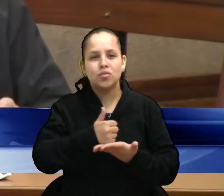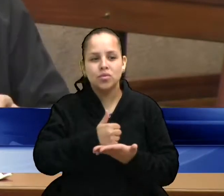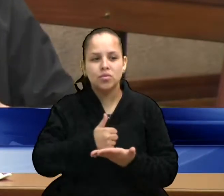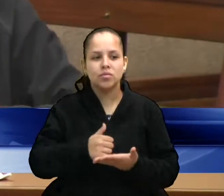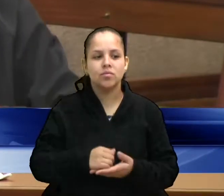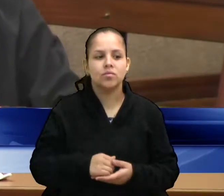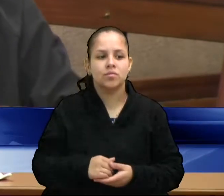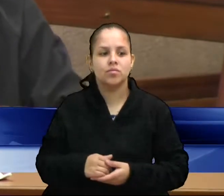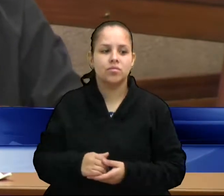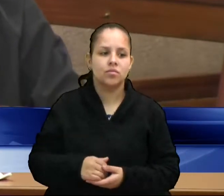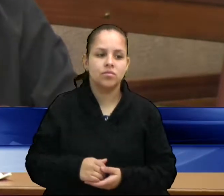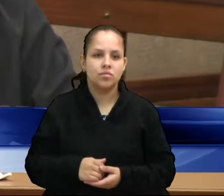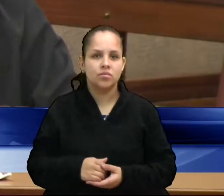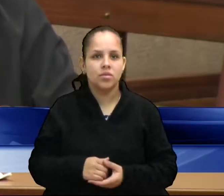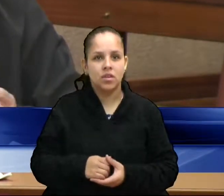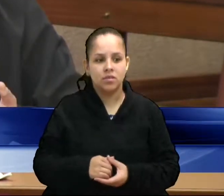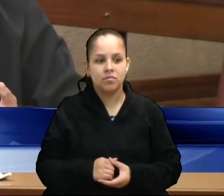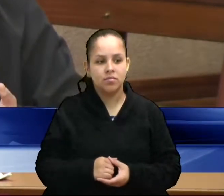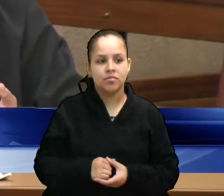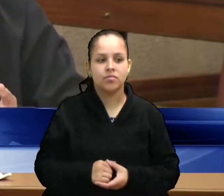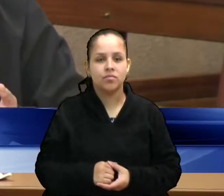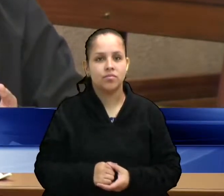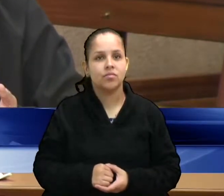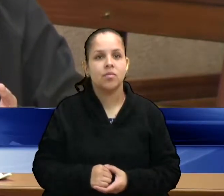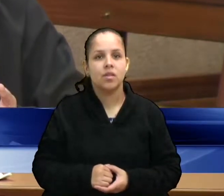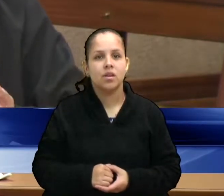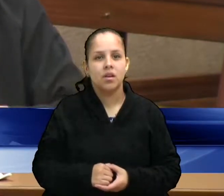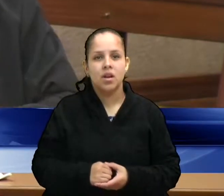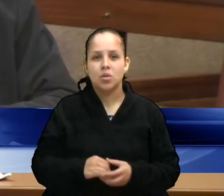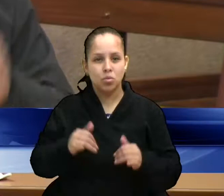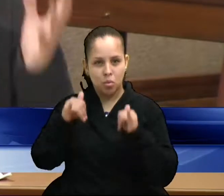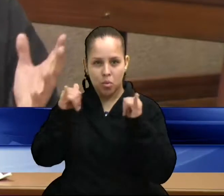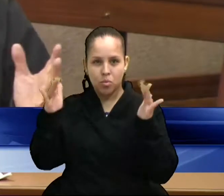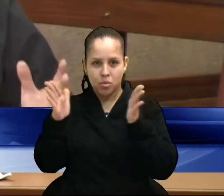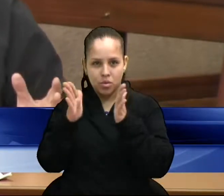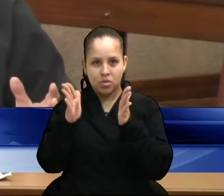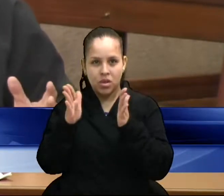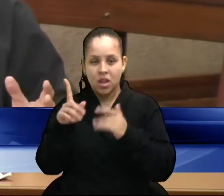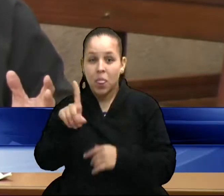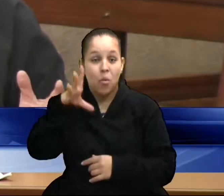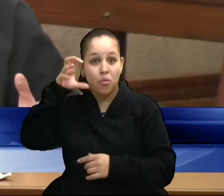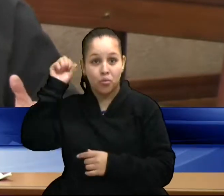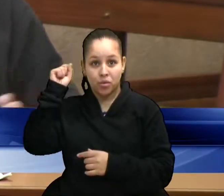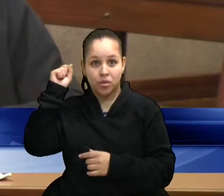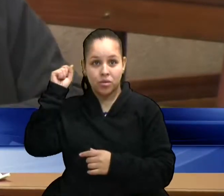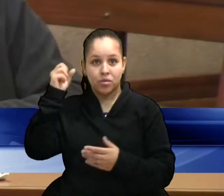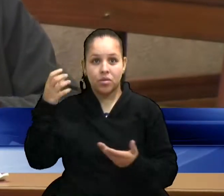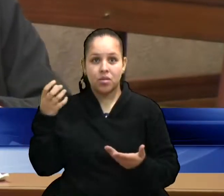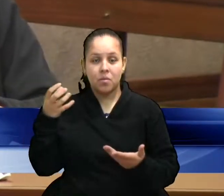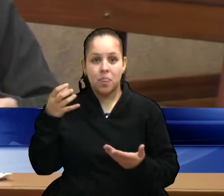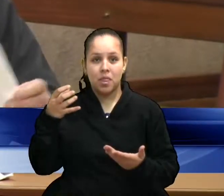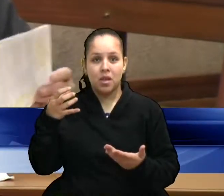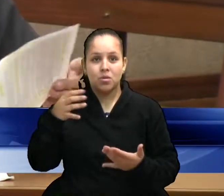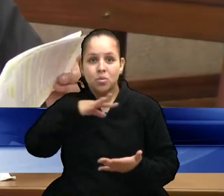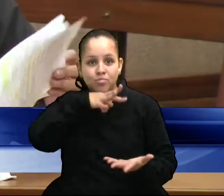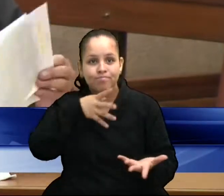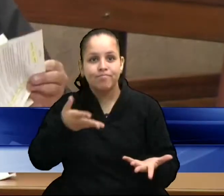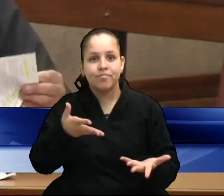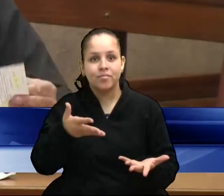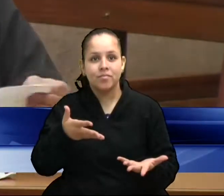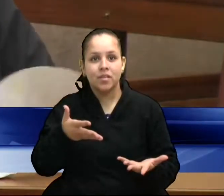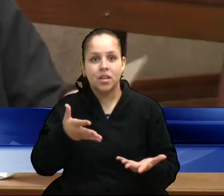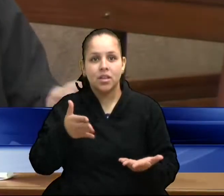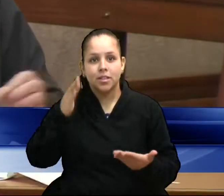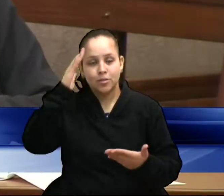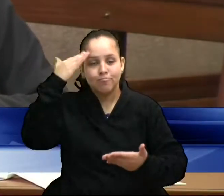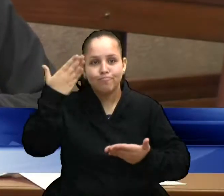operando o transporte coletivo, o táxi lotação, né? E não são ouvidos. Isso é uma barbaridade. E aí se comete essas